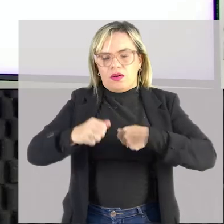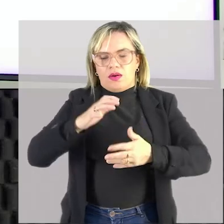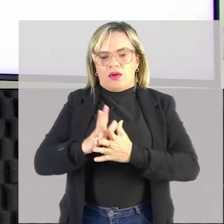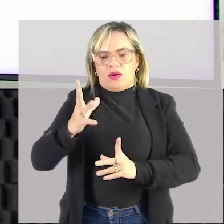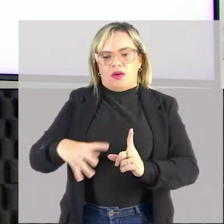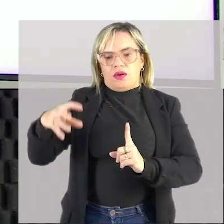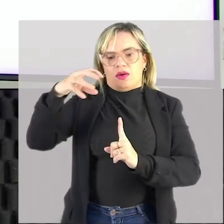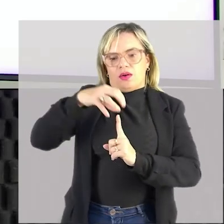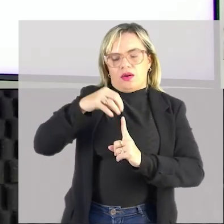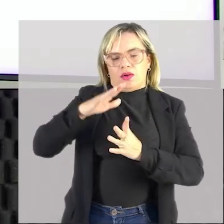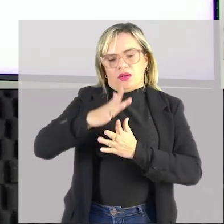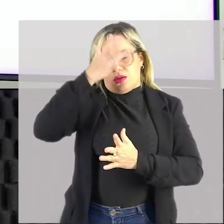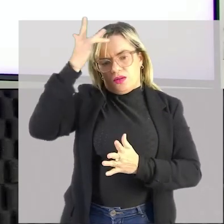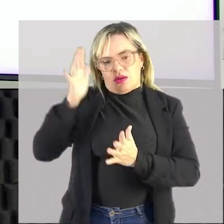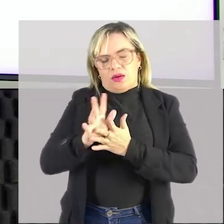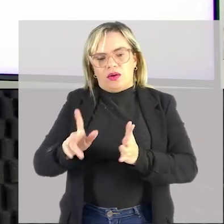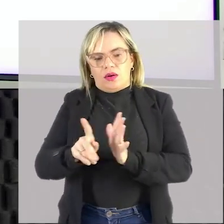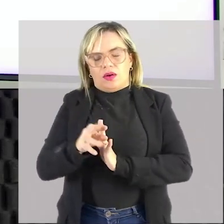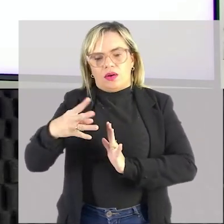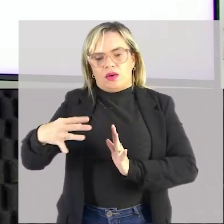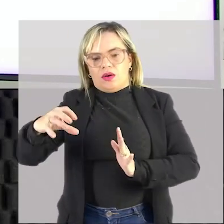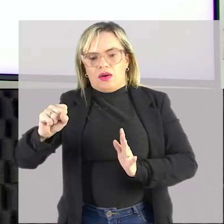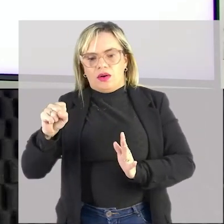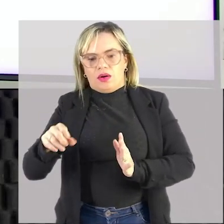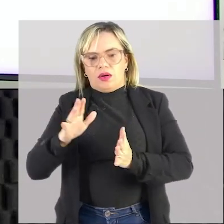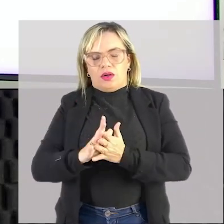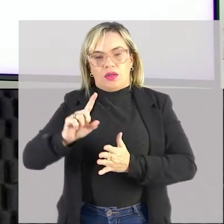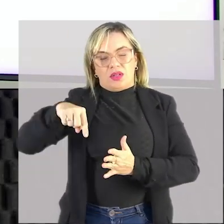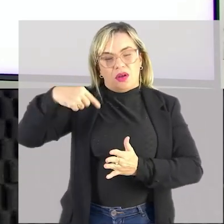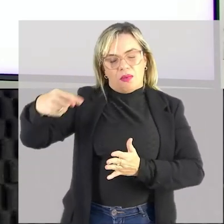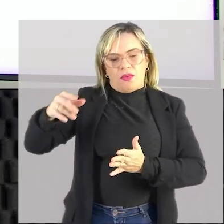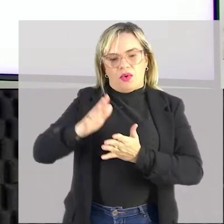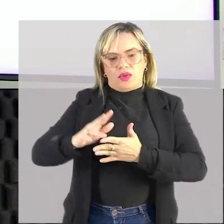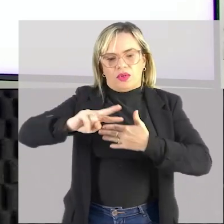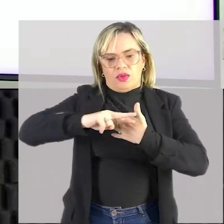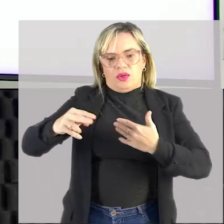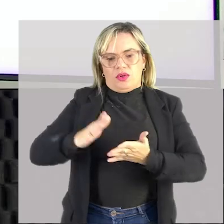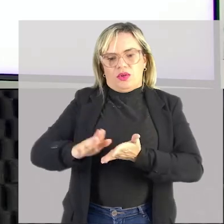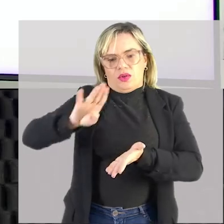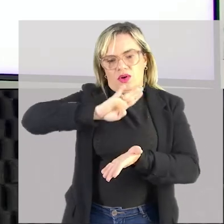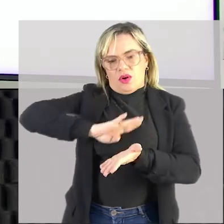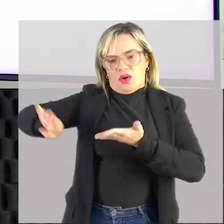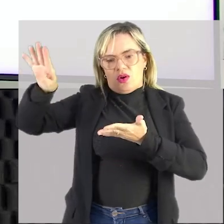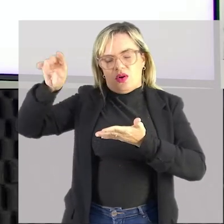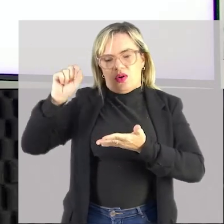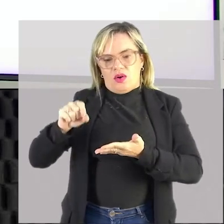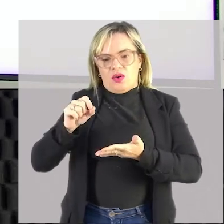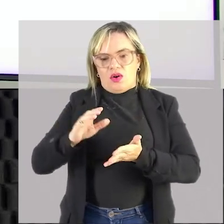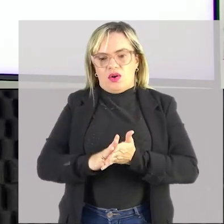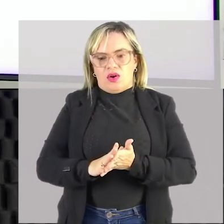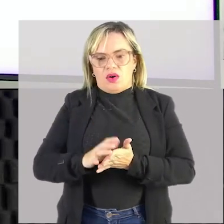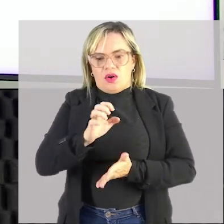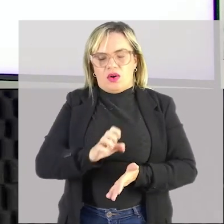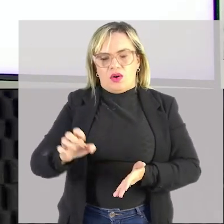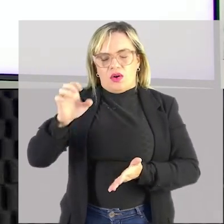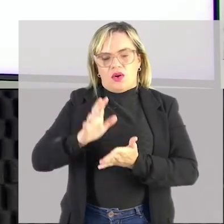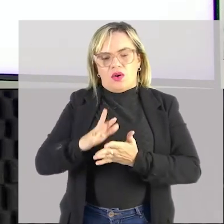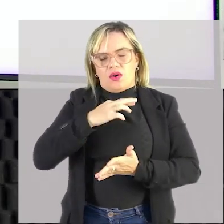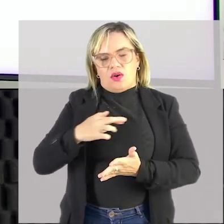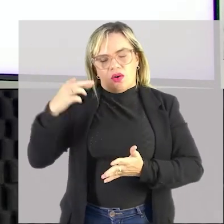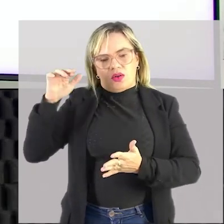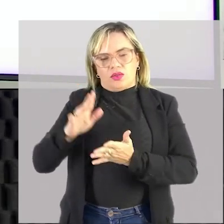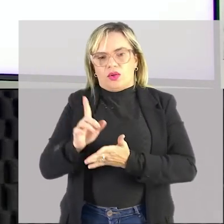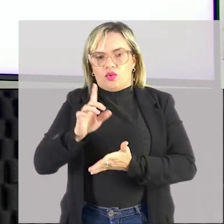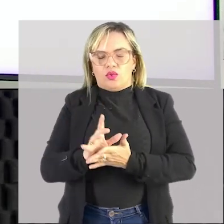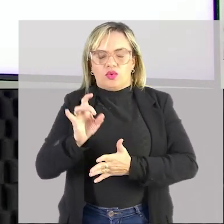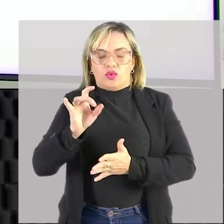e da coroa portuguesa, e isso fez com que depois, mais tarde, eles fossem, então, expulsos dessa região, não só do Maranhão, mas também